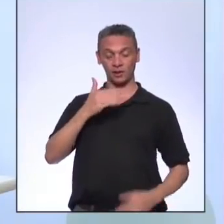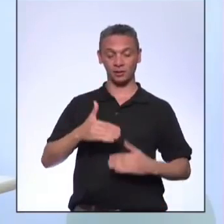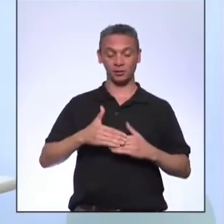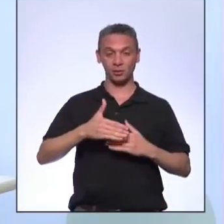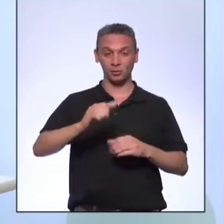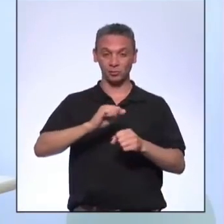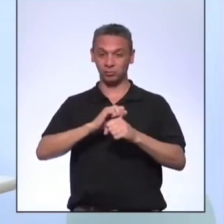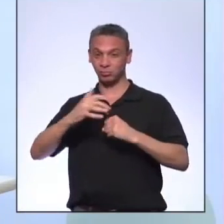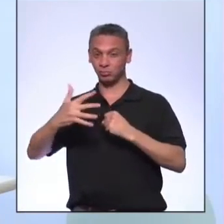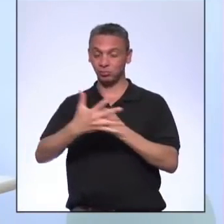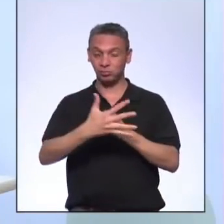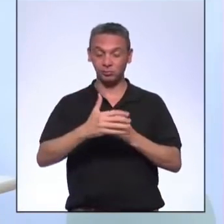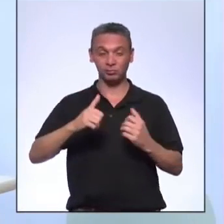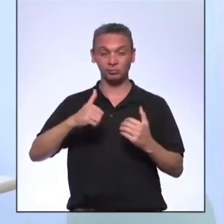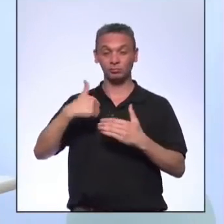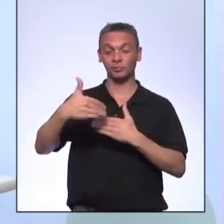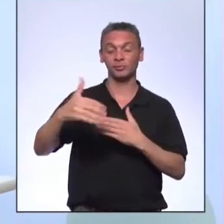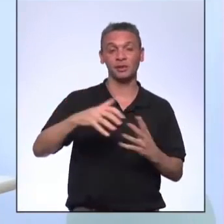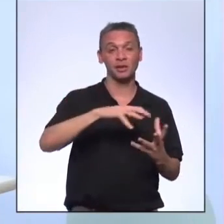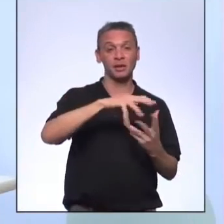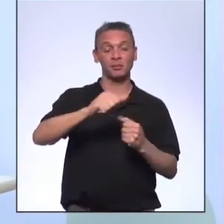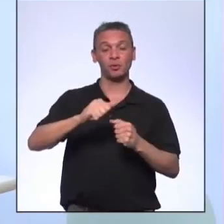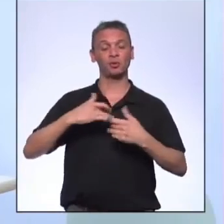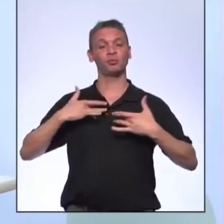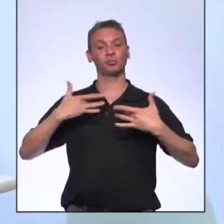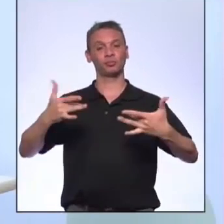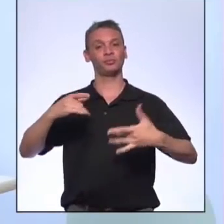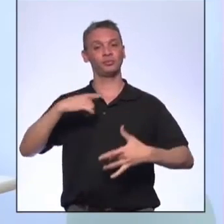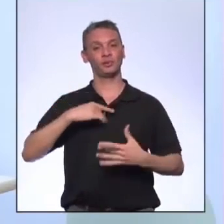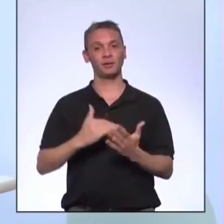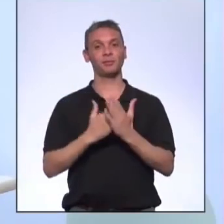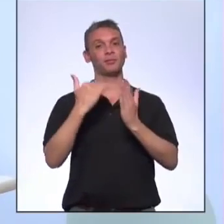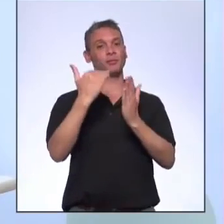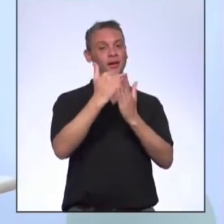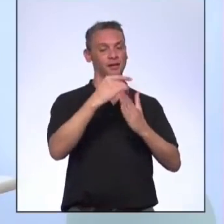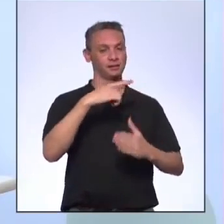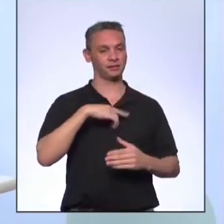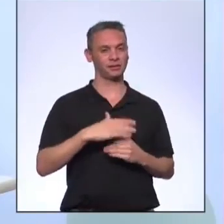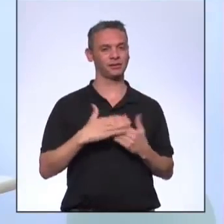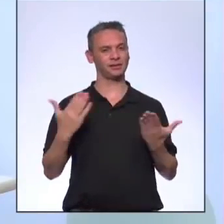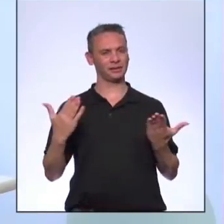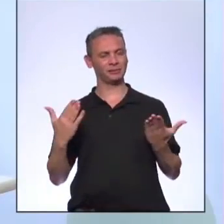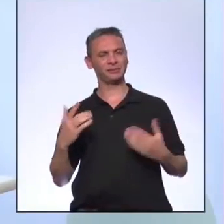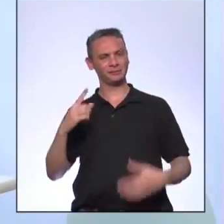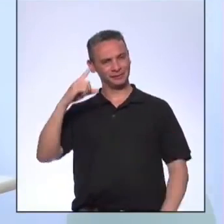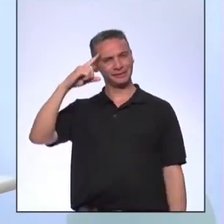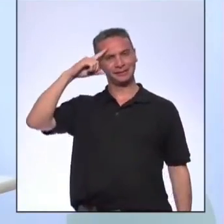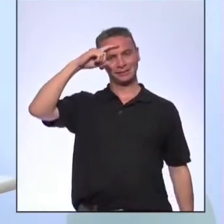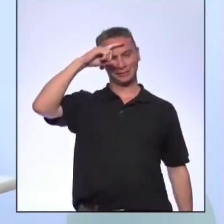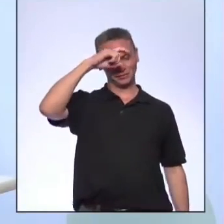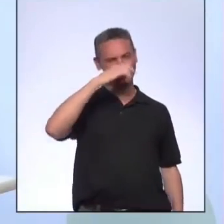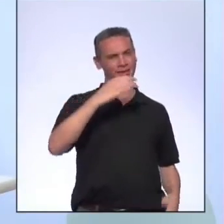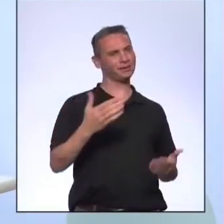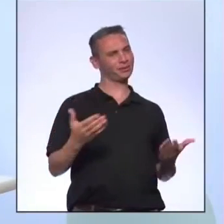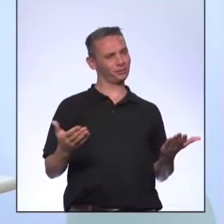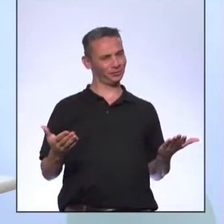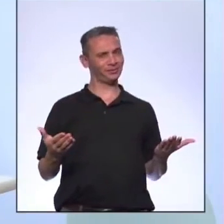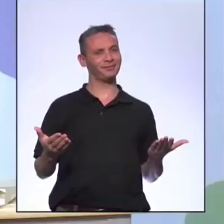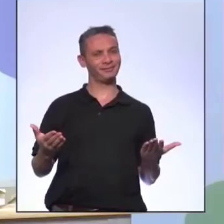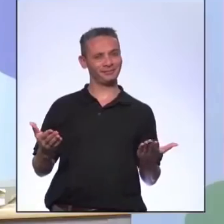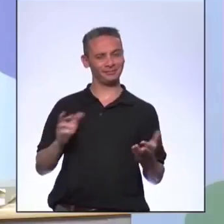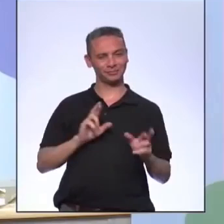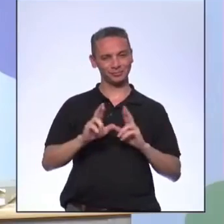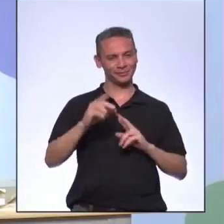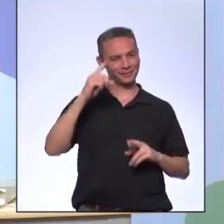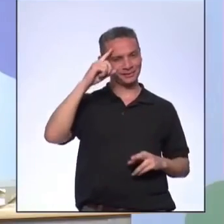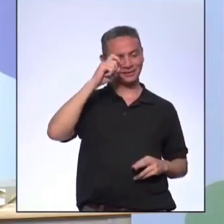mundo mais solidário. O Pedro Diogo diz, não, ele reclama, né? Pô, essa é difícil. Tudo essa bem, é difícil, mas tudo é assim bem, mesmo, mas que é coisas assim,